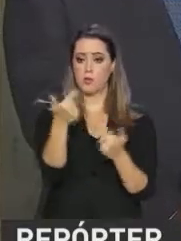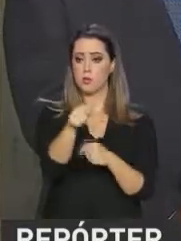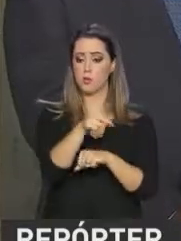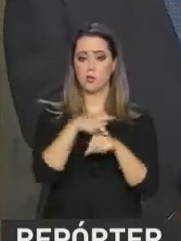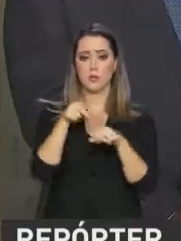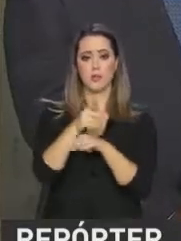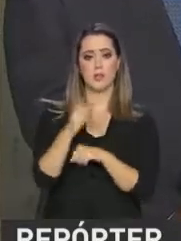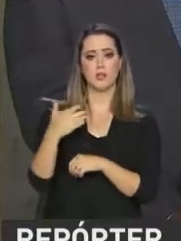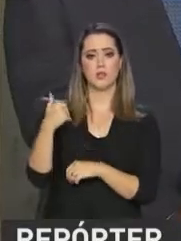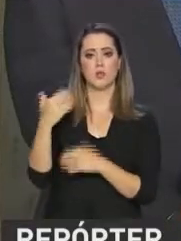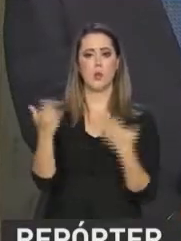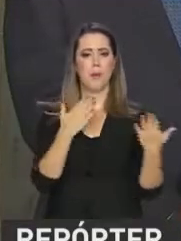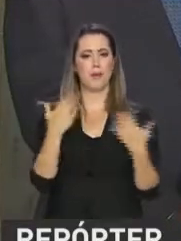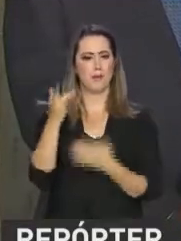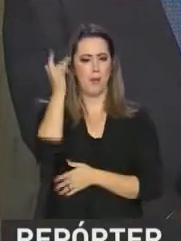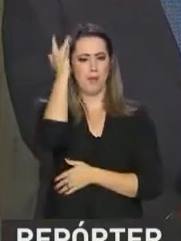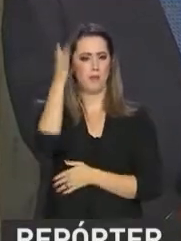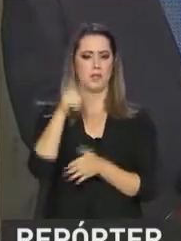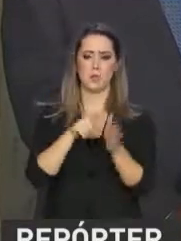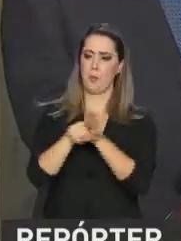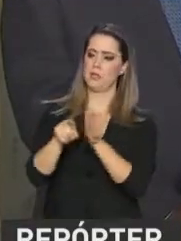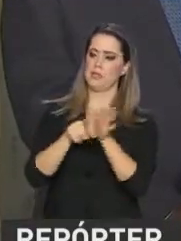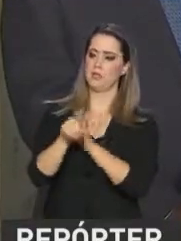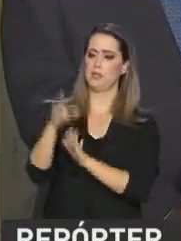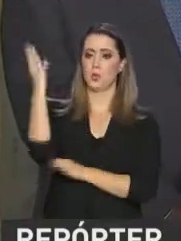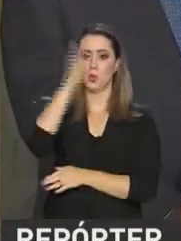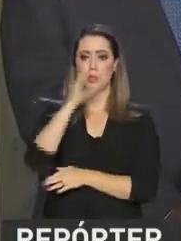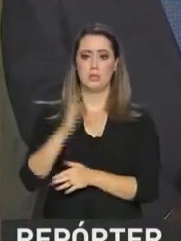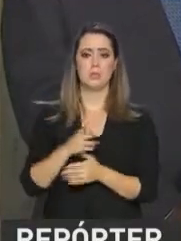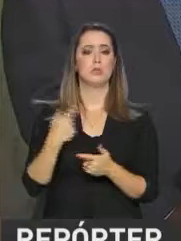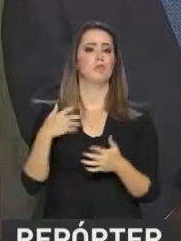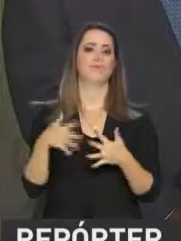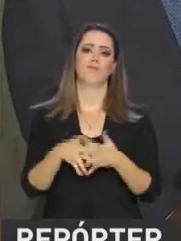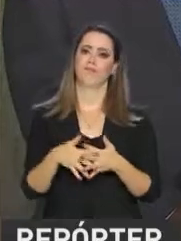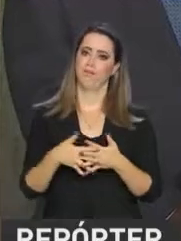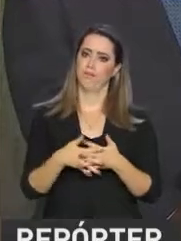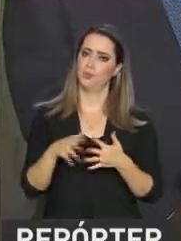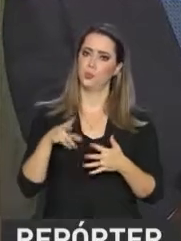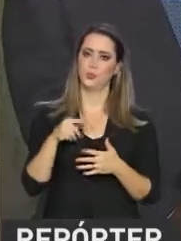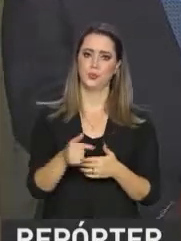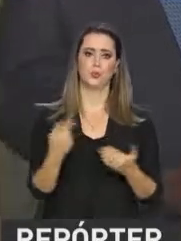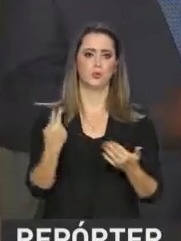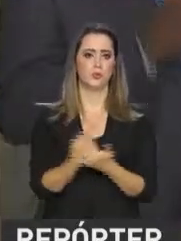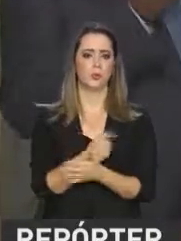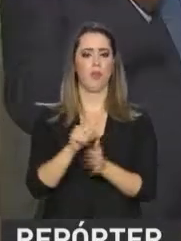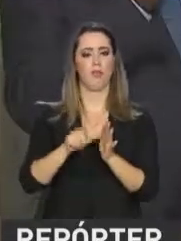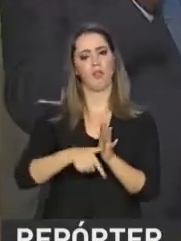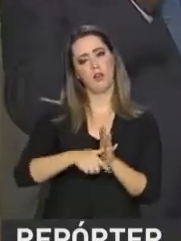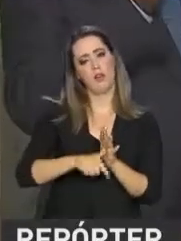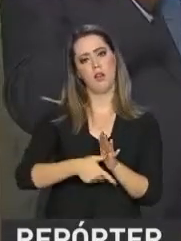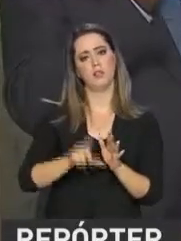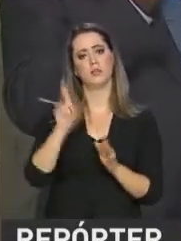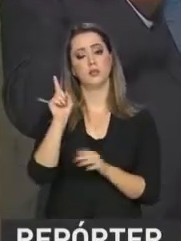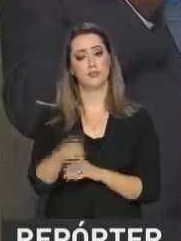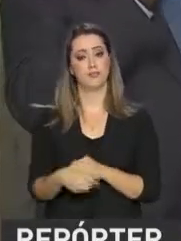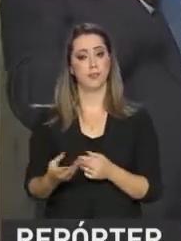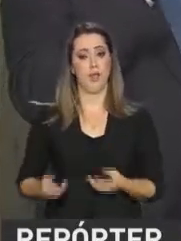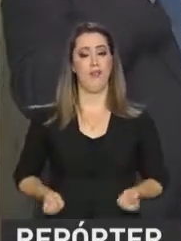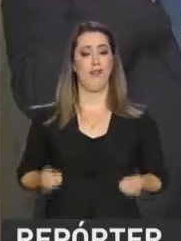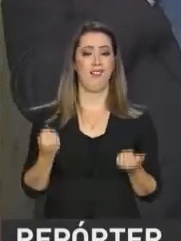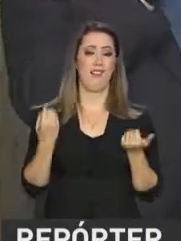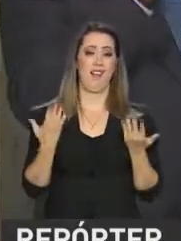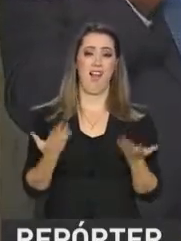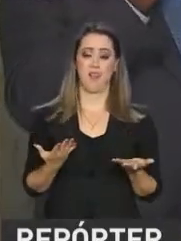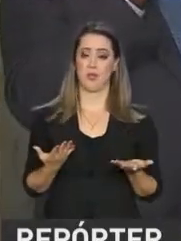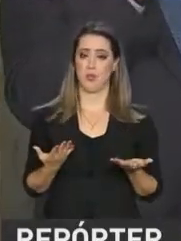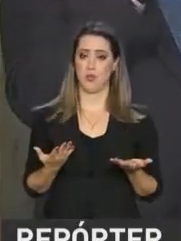burocráticos são muito mais simples o pesquisador brasileiro fica profundamente prejudicado com tudo isso então são atrasos são um gasto de